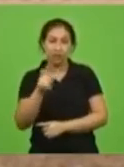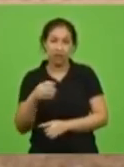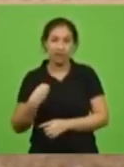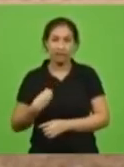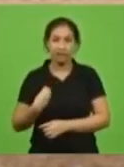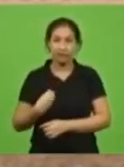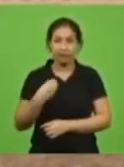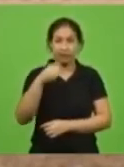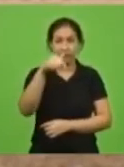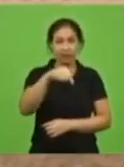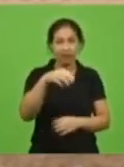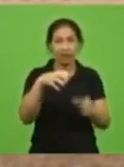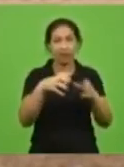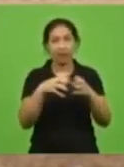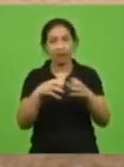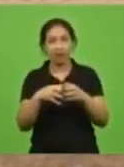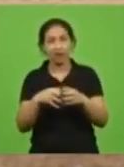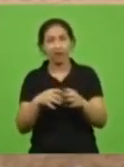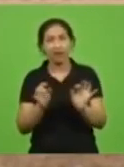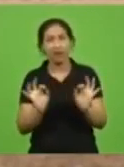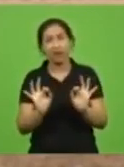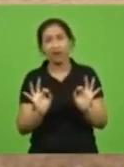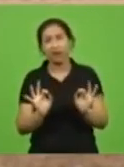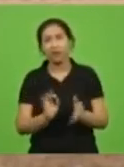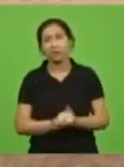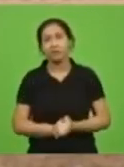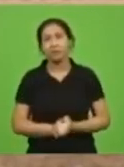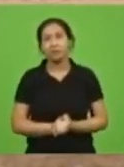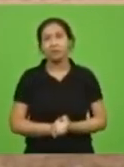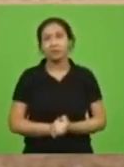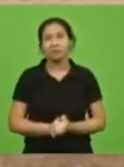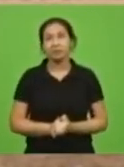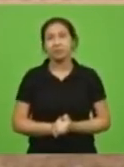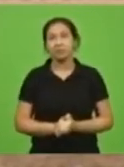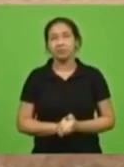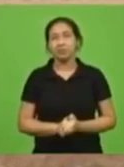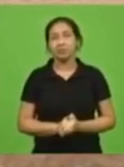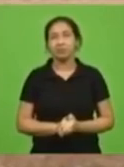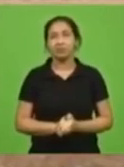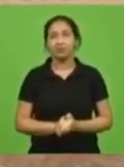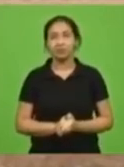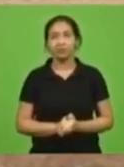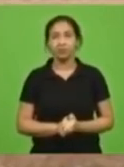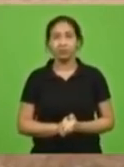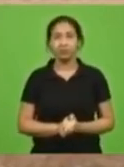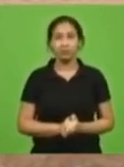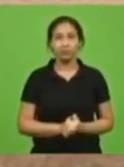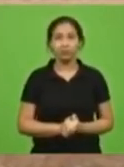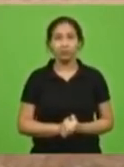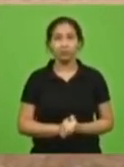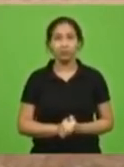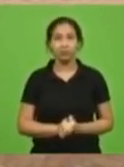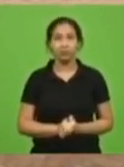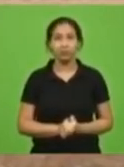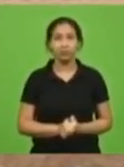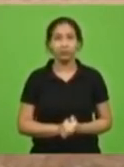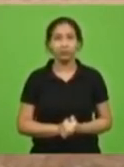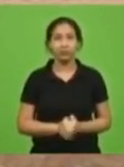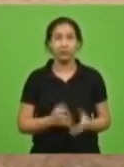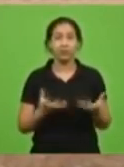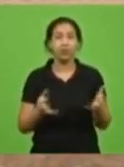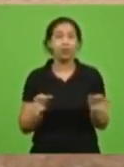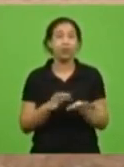militar e das outras polícias também aqui de Santa Catarina. E eu quero terminar